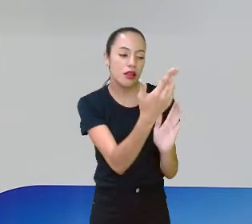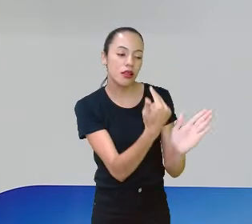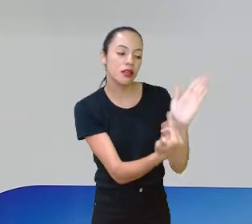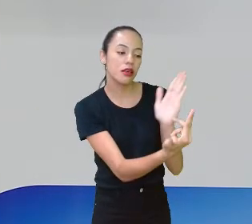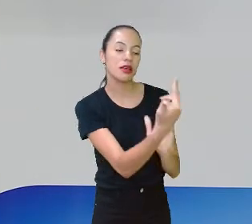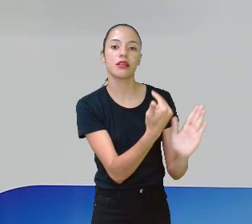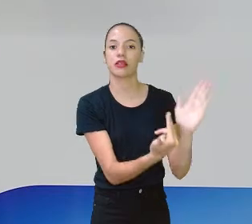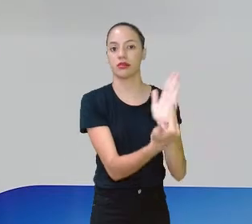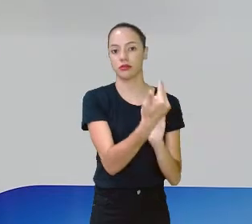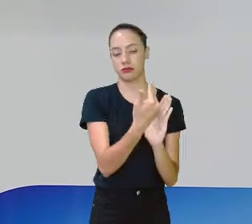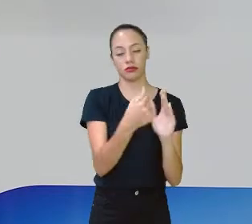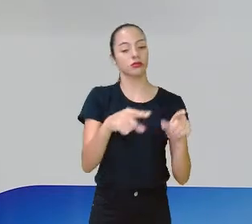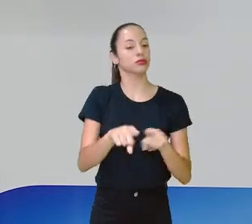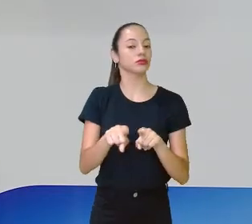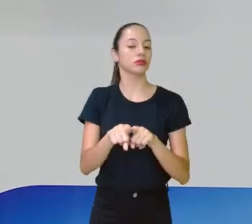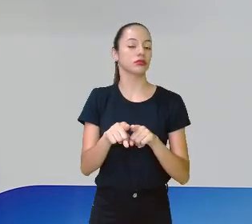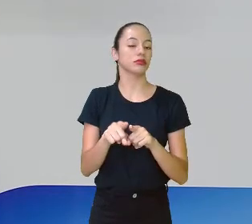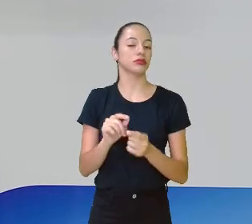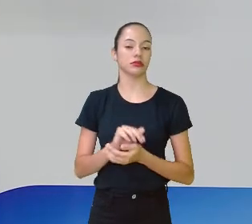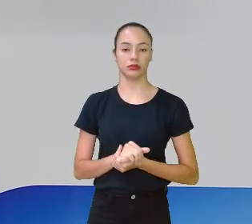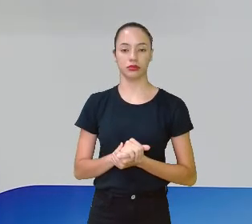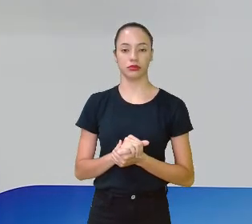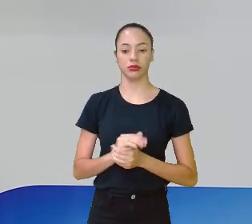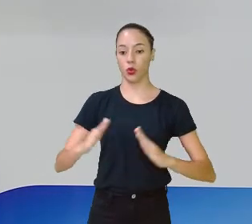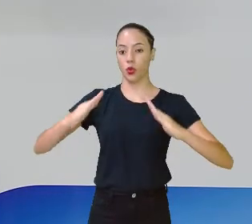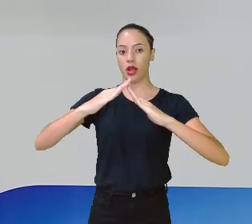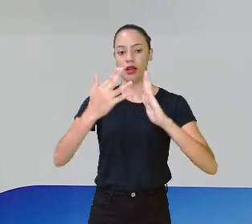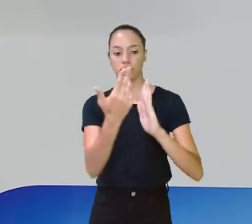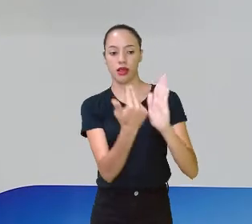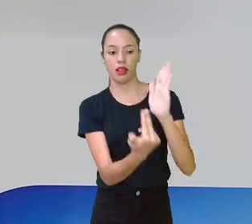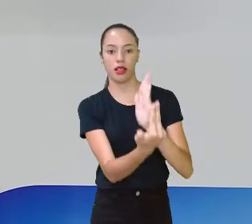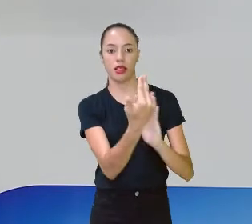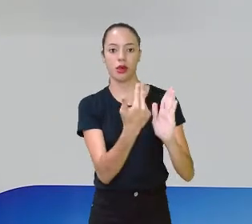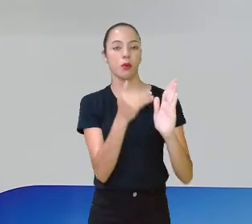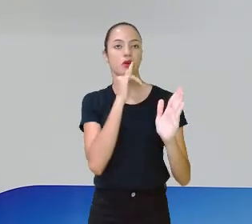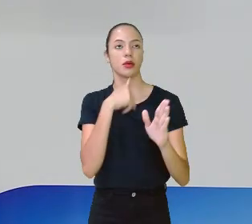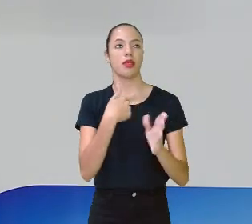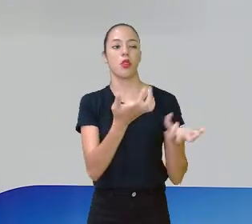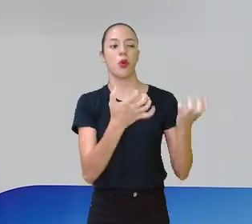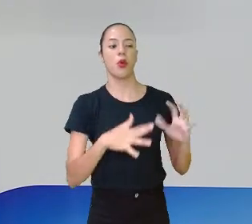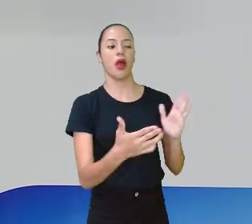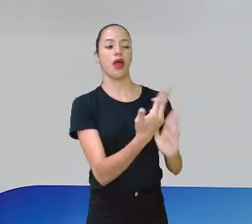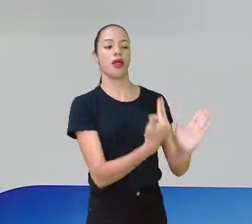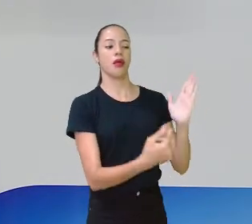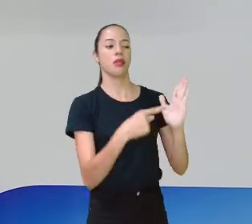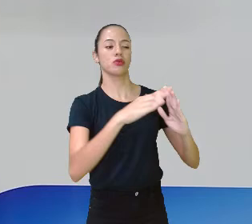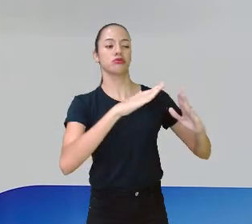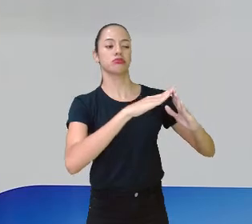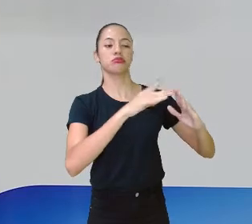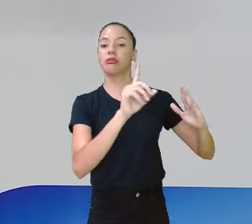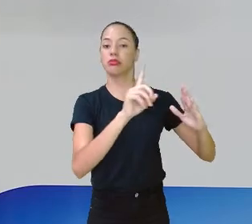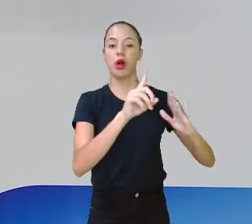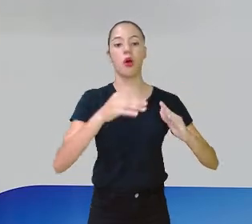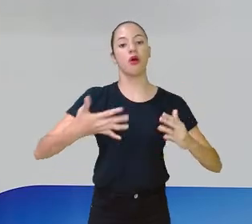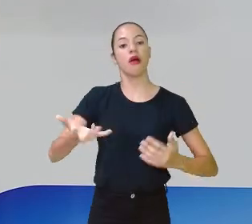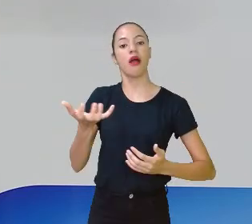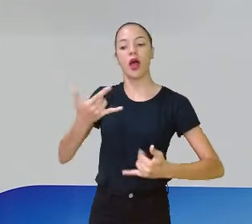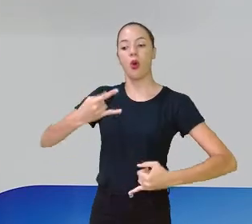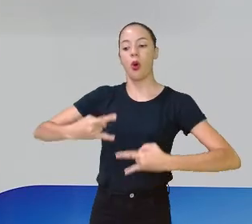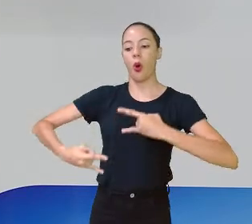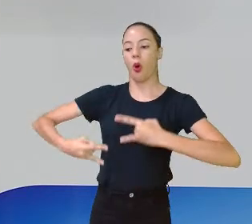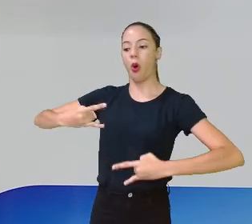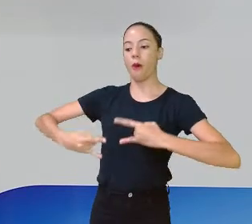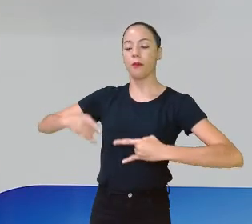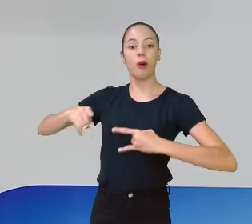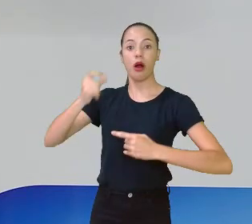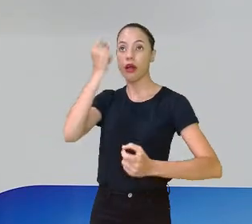desenho, fazer uma casa. Daqui a pouco eu não quero mais uma casa, eu quero um robô. A criatividade fica